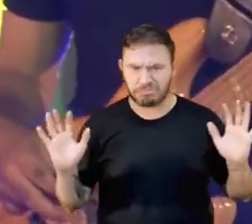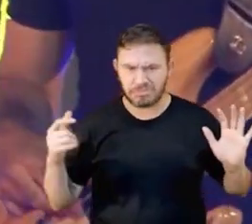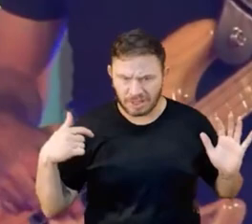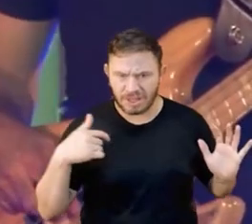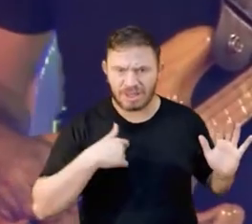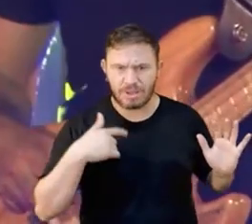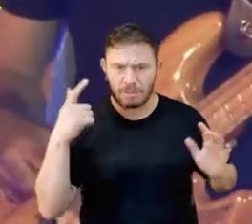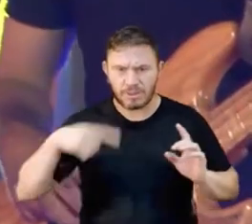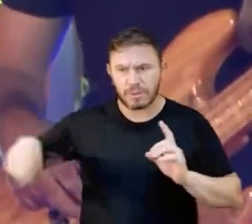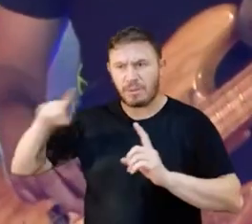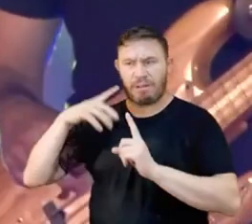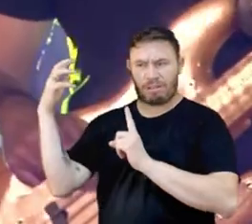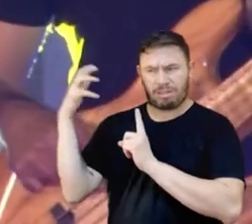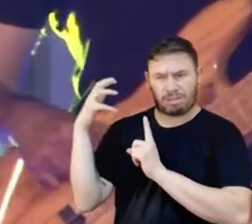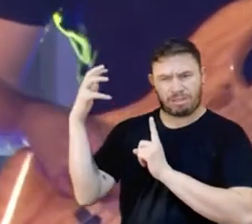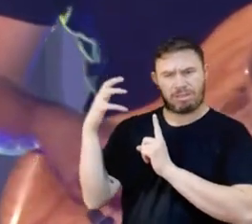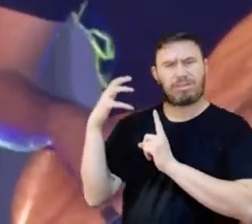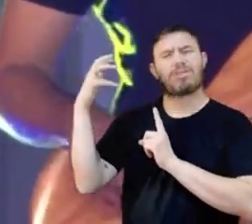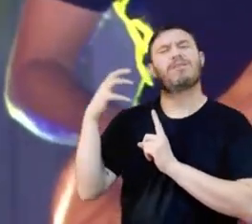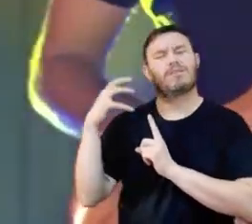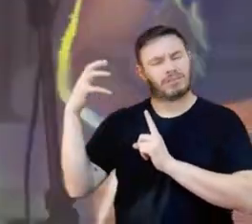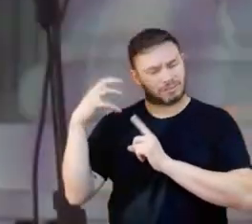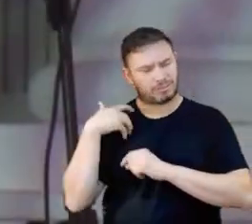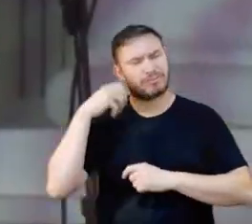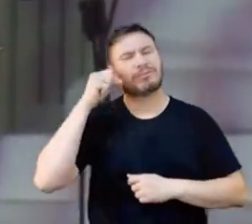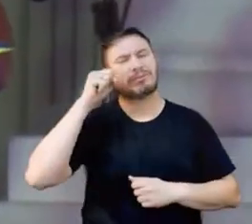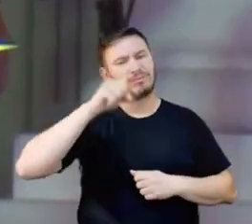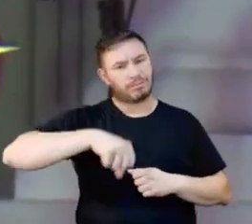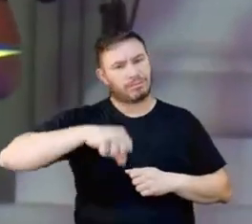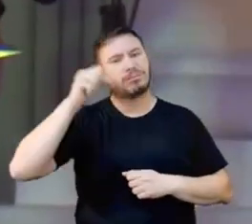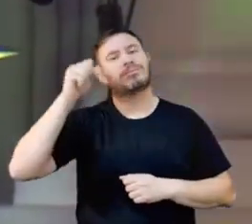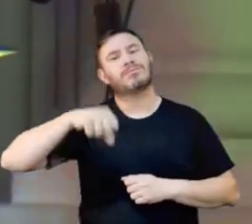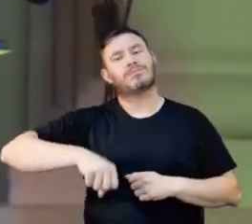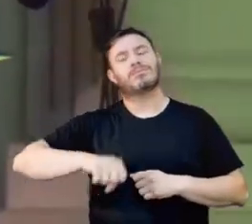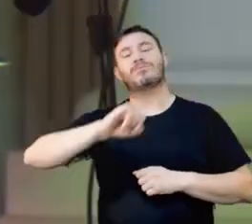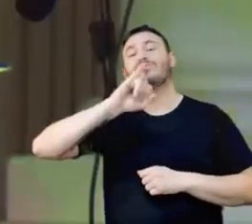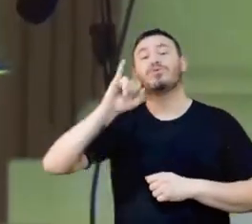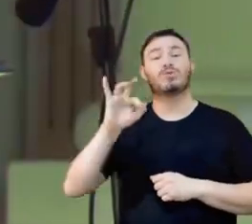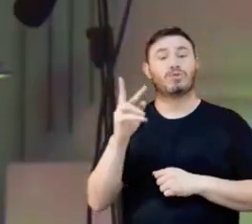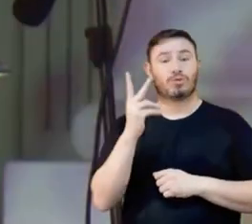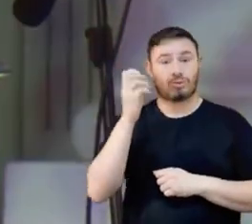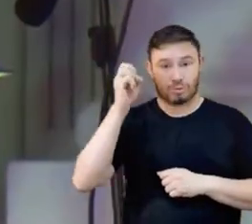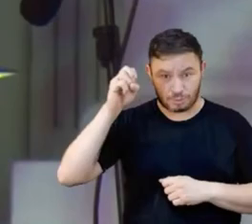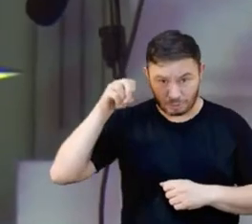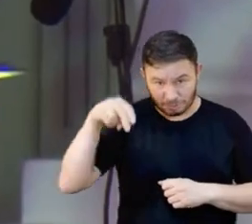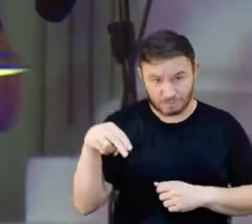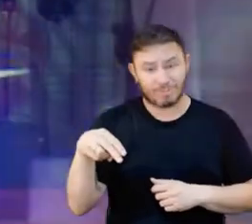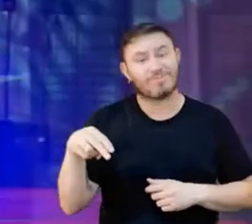andou mexendo com a gente, sim, John,